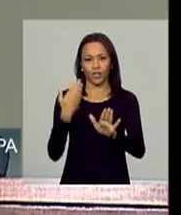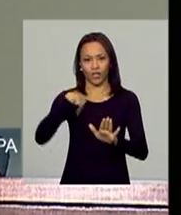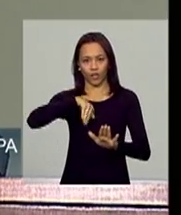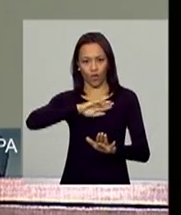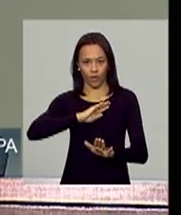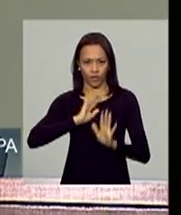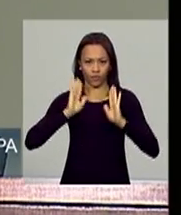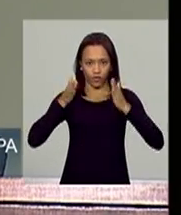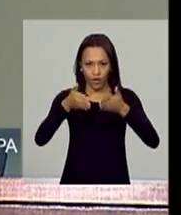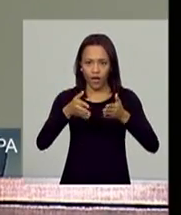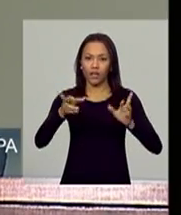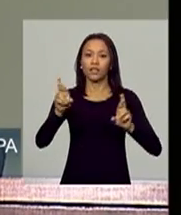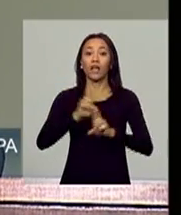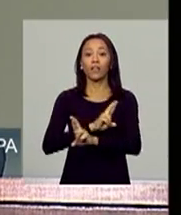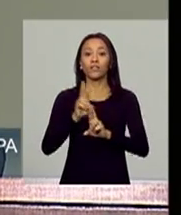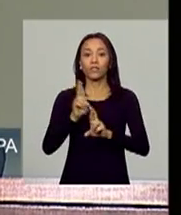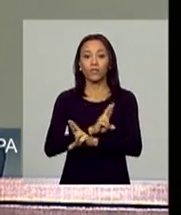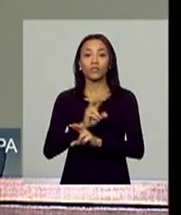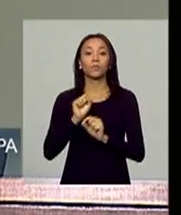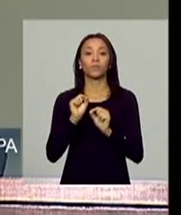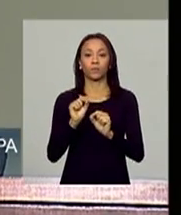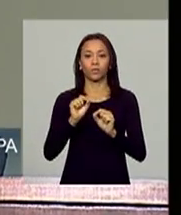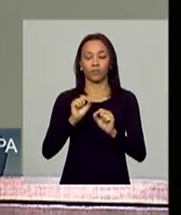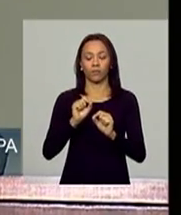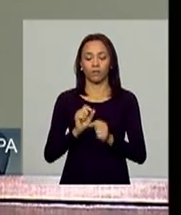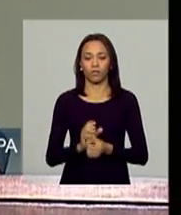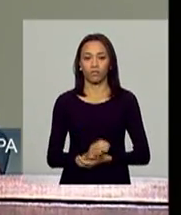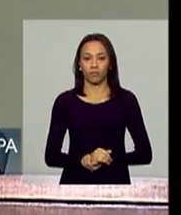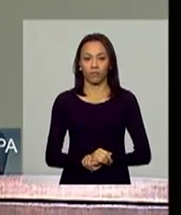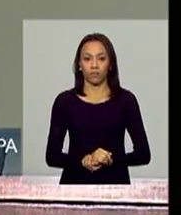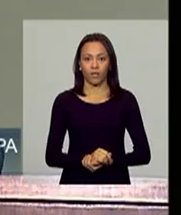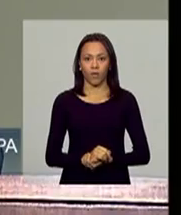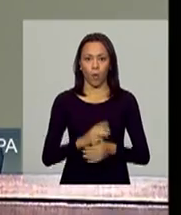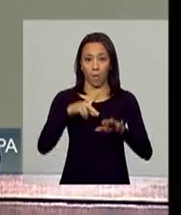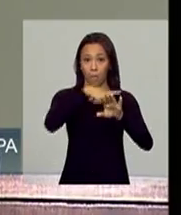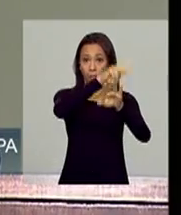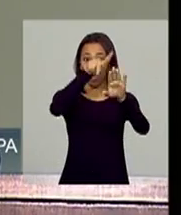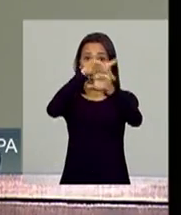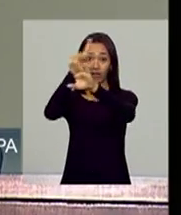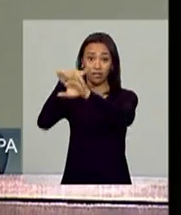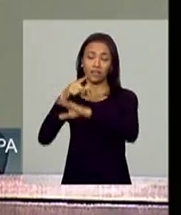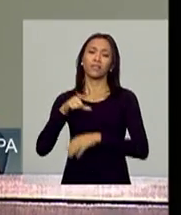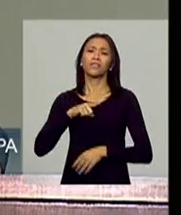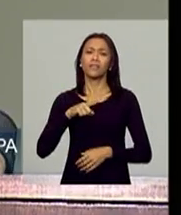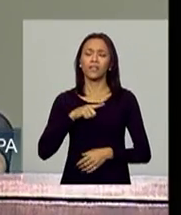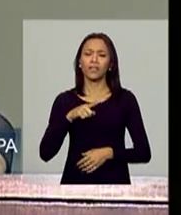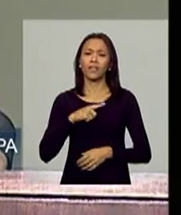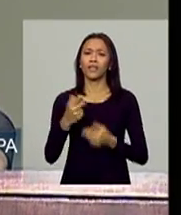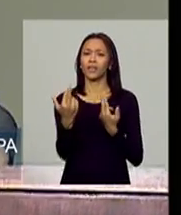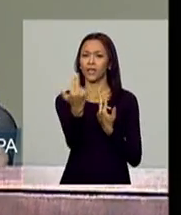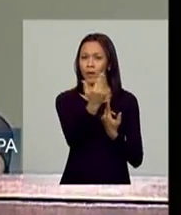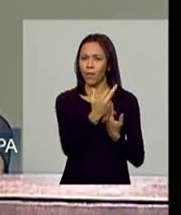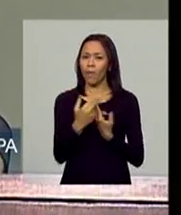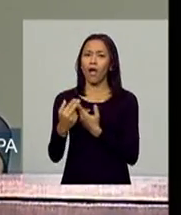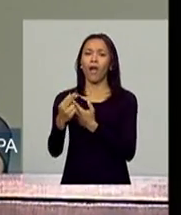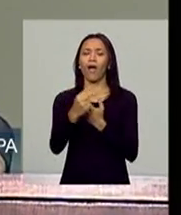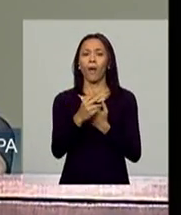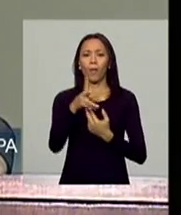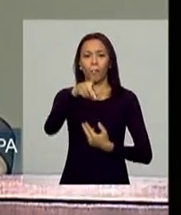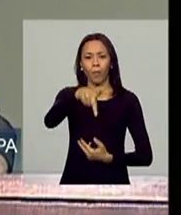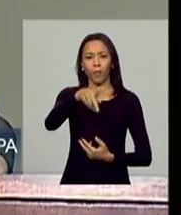relações com os países que têm o mesmo padrão do Brasil,